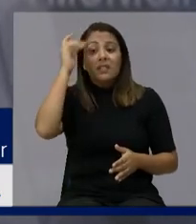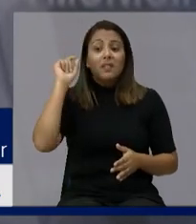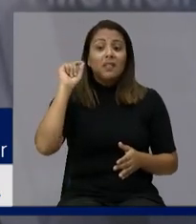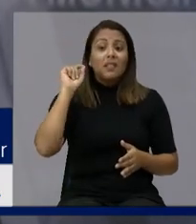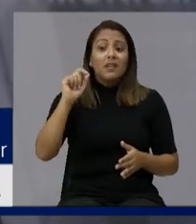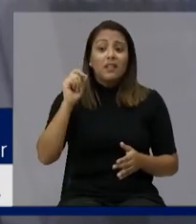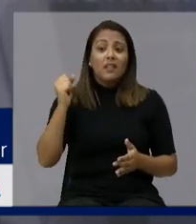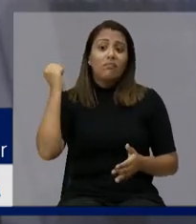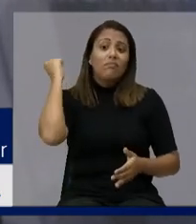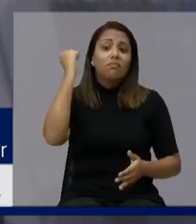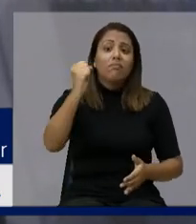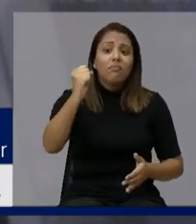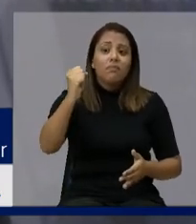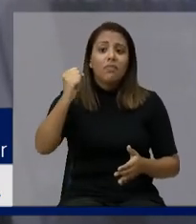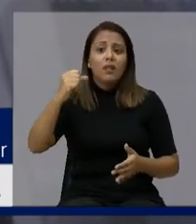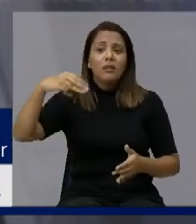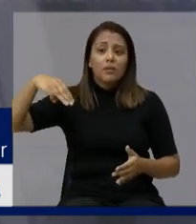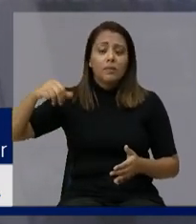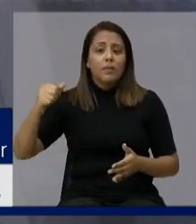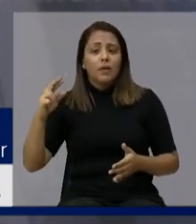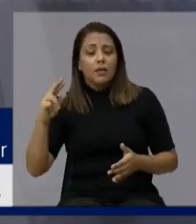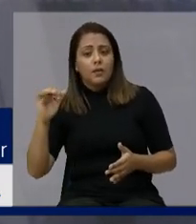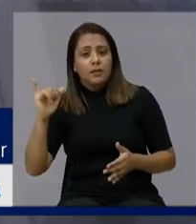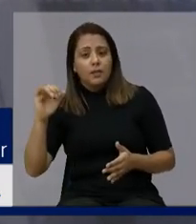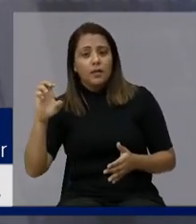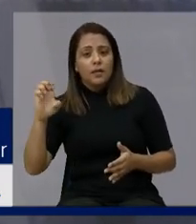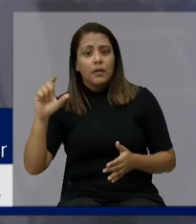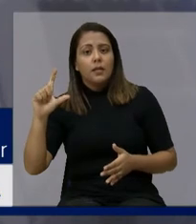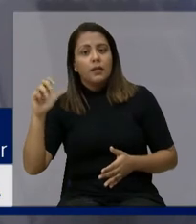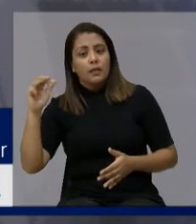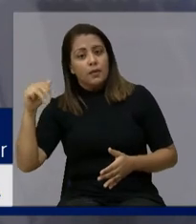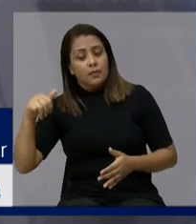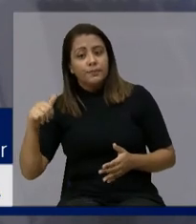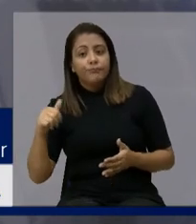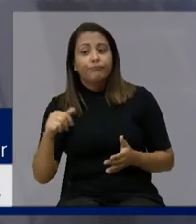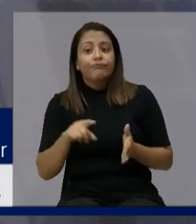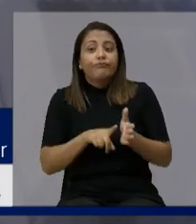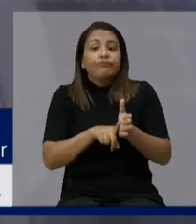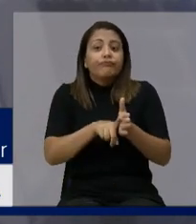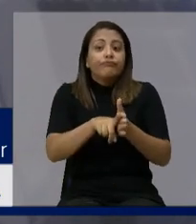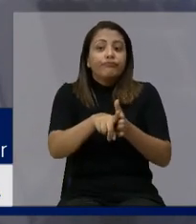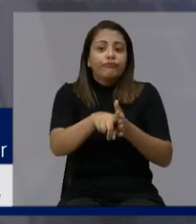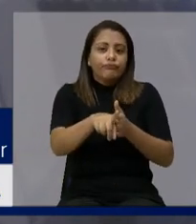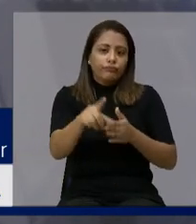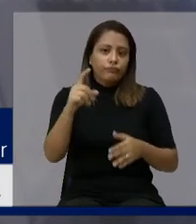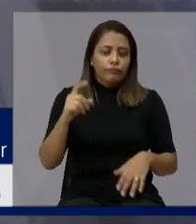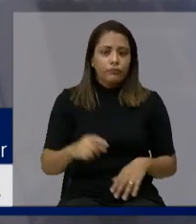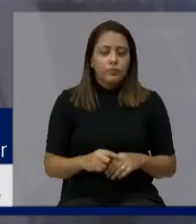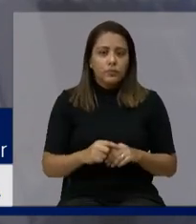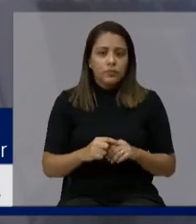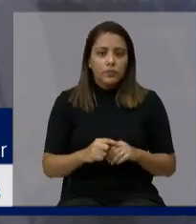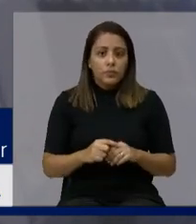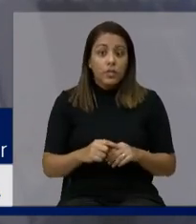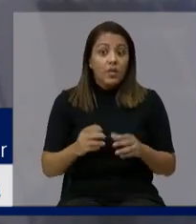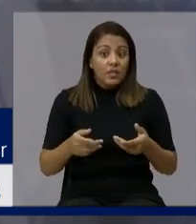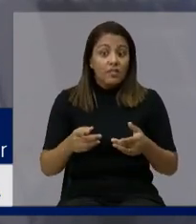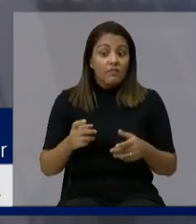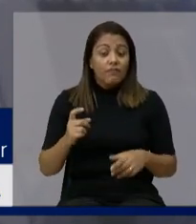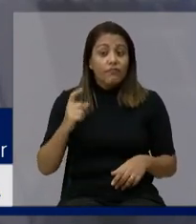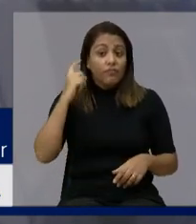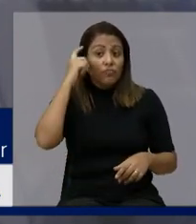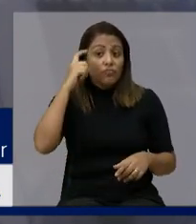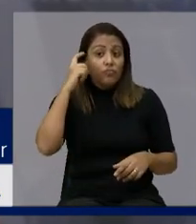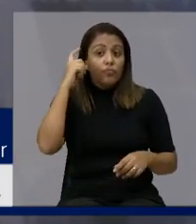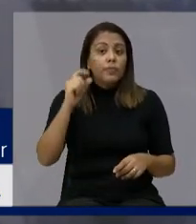Marielle? Então, essa é a nossa grande questão. Desde o dia, aliás, essa casa que tem